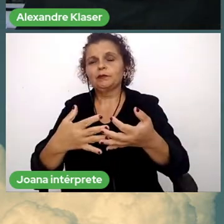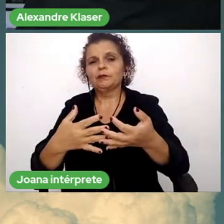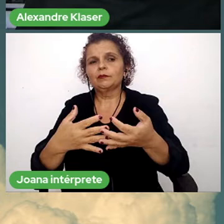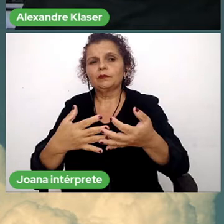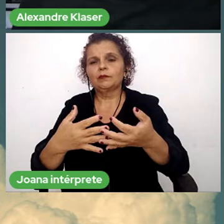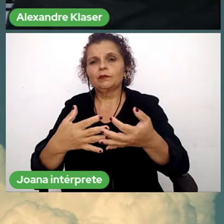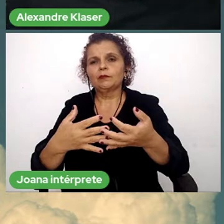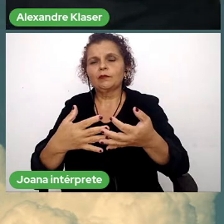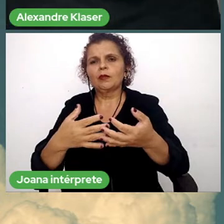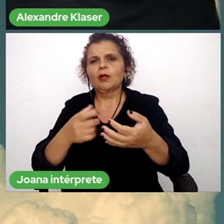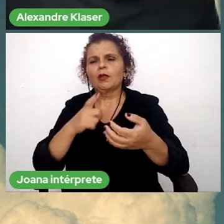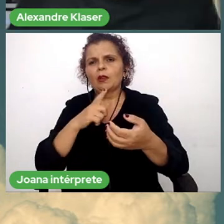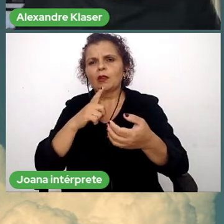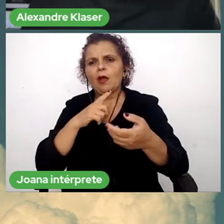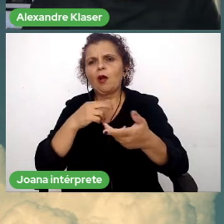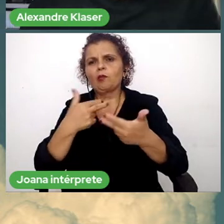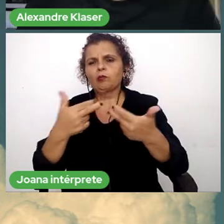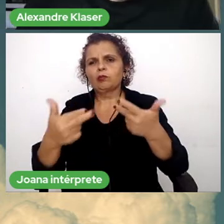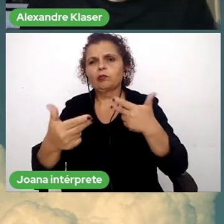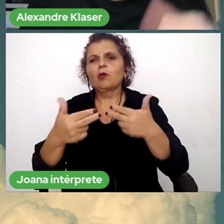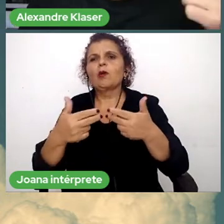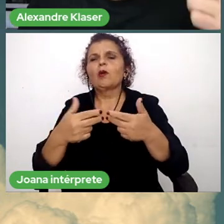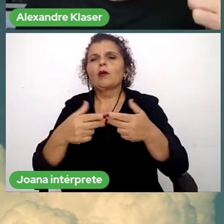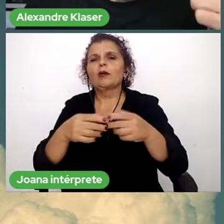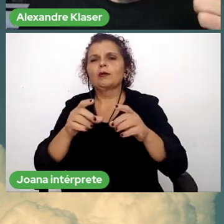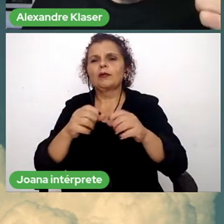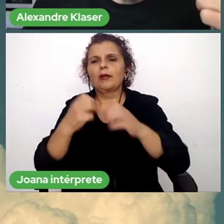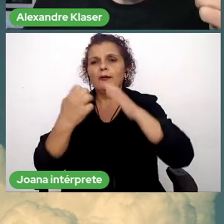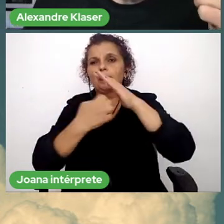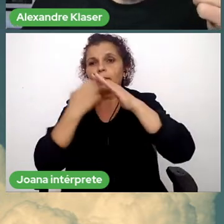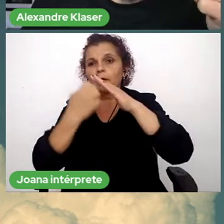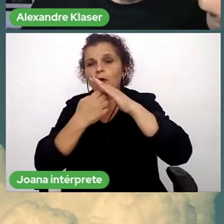Em alguns casos que nós vivemos, em especial em empresas ou mais